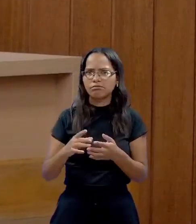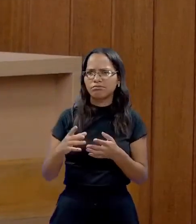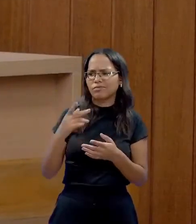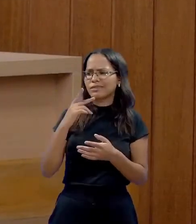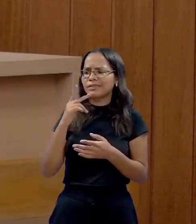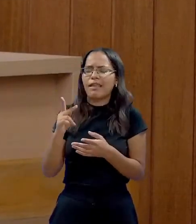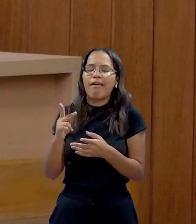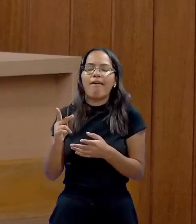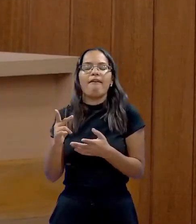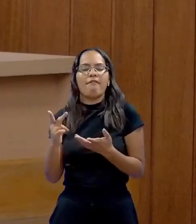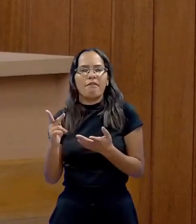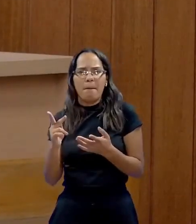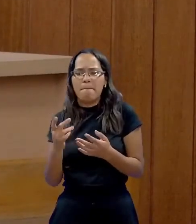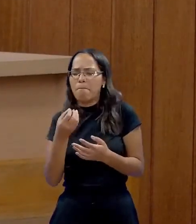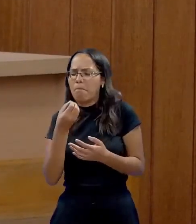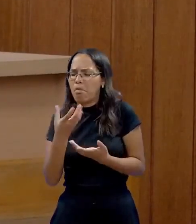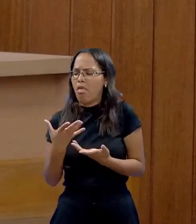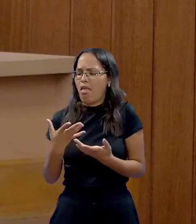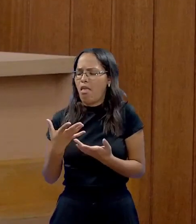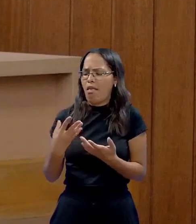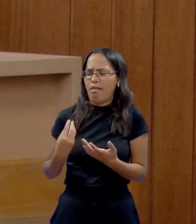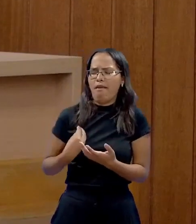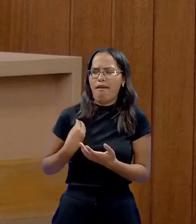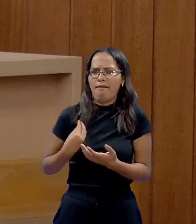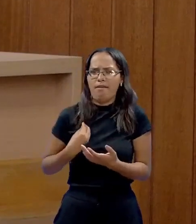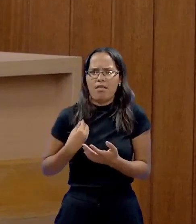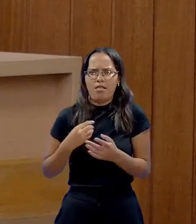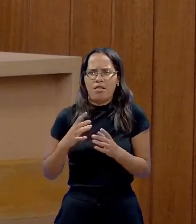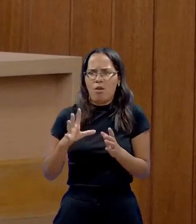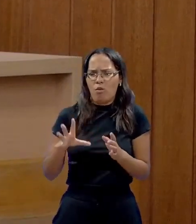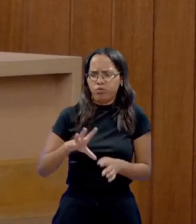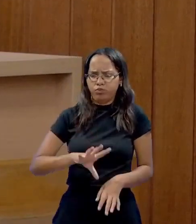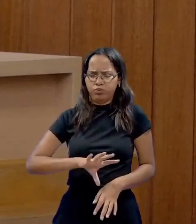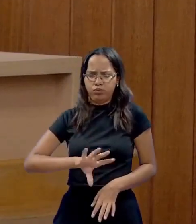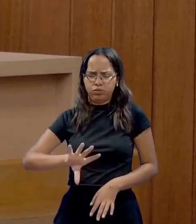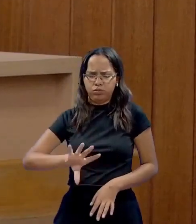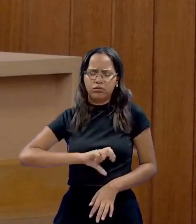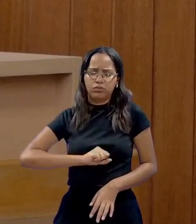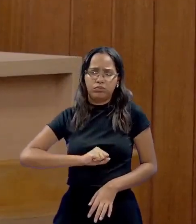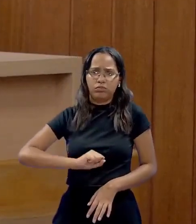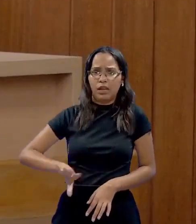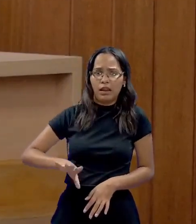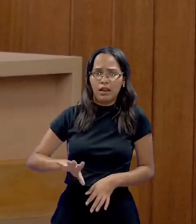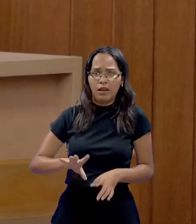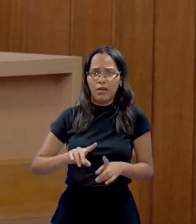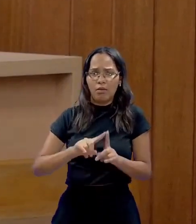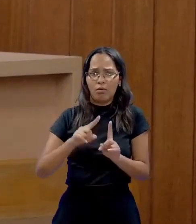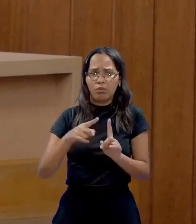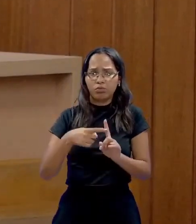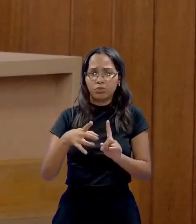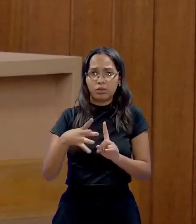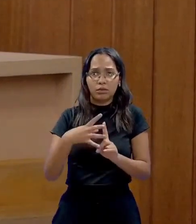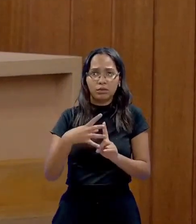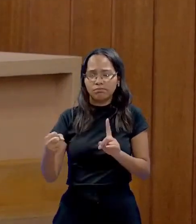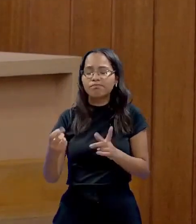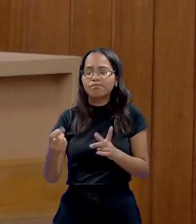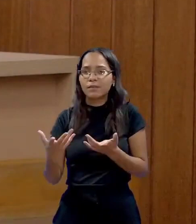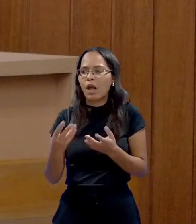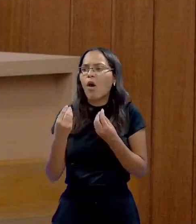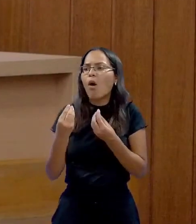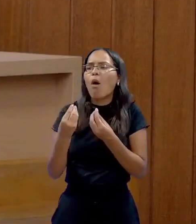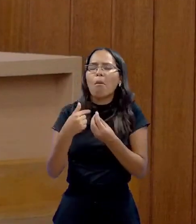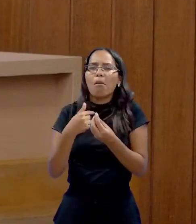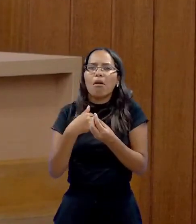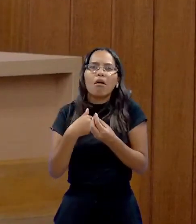vida e contra o aborto, cortar o videozinho, colocar na rede social e dizer: olha como eu defendo a vida. Como